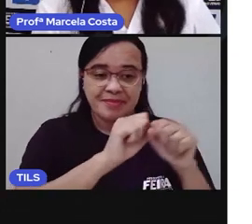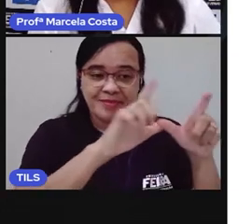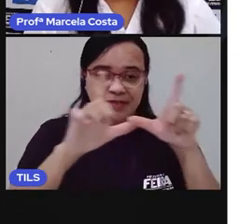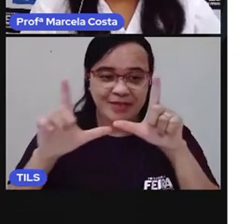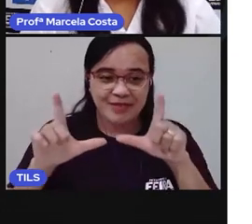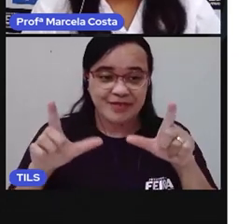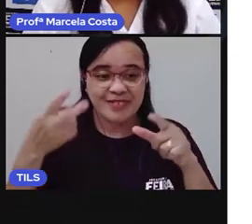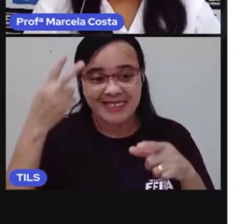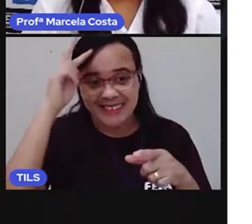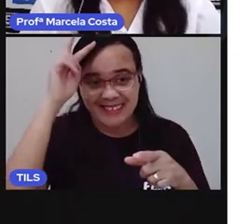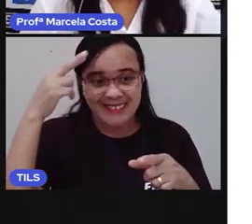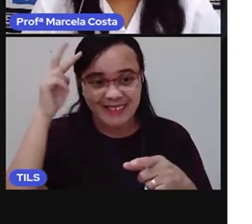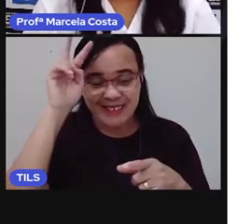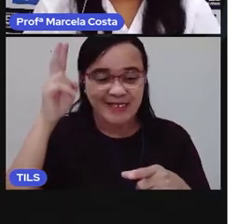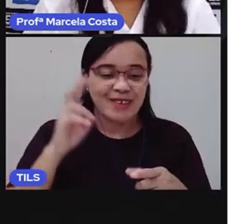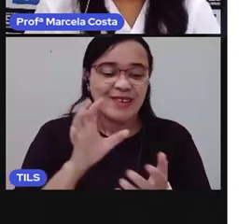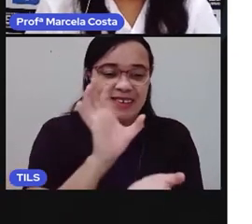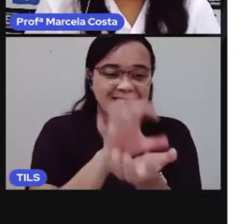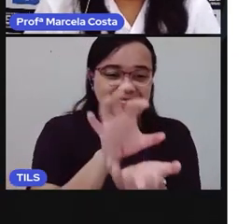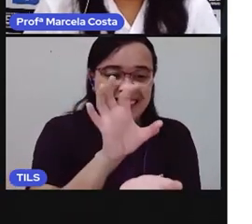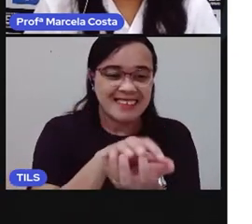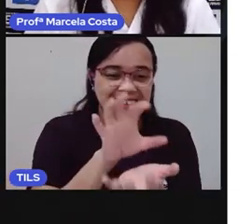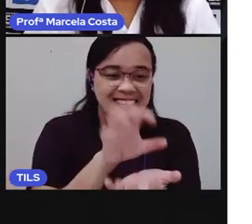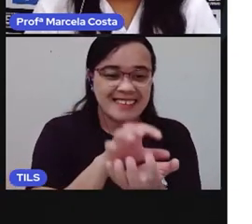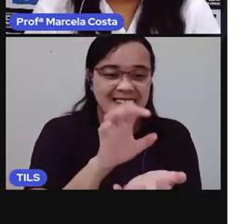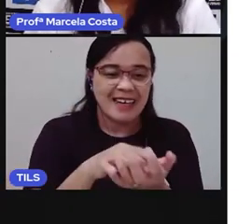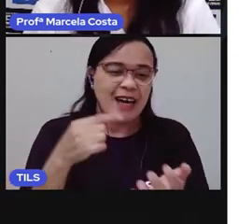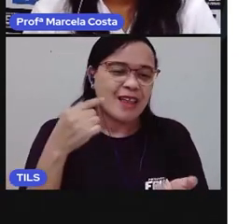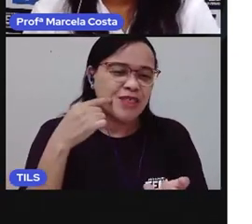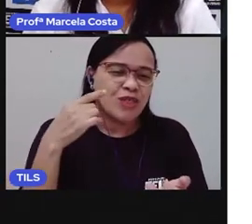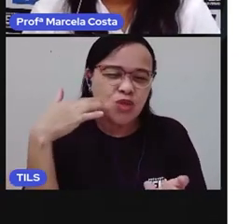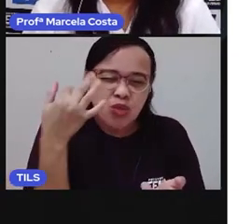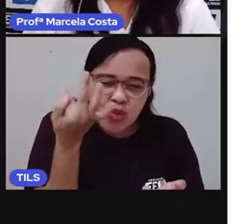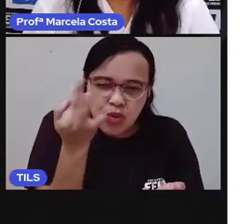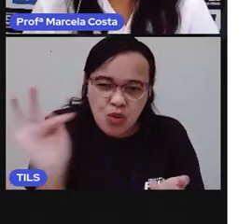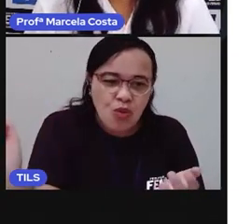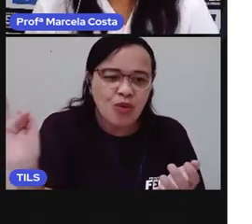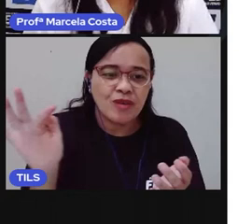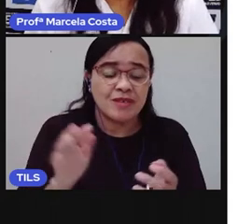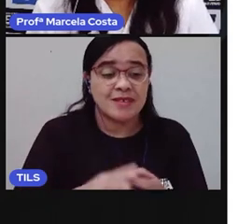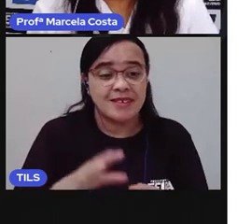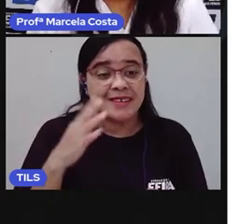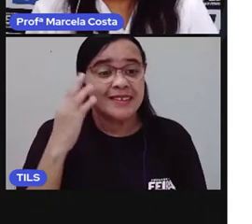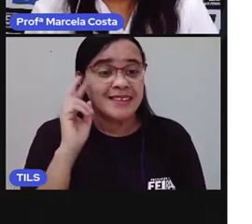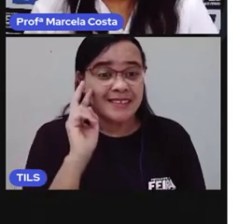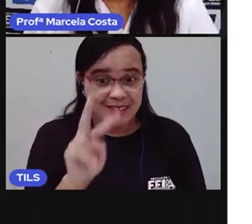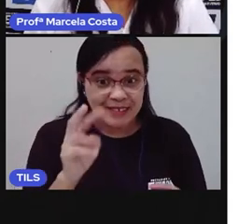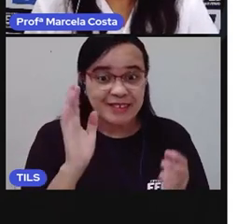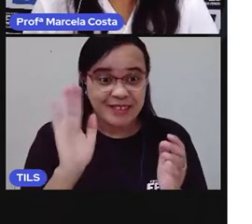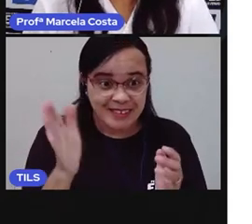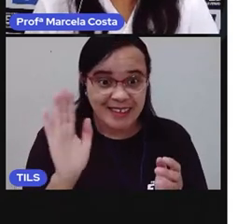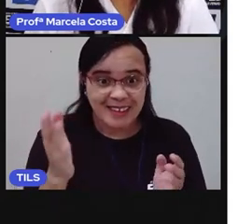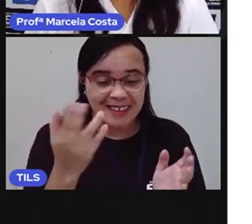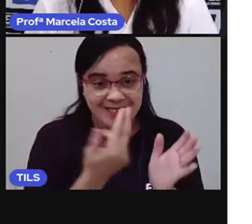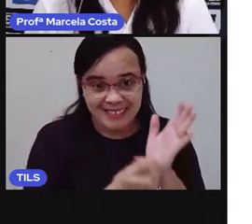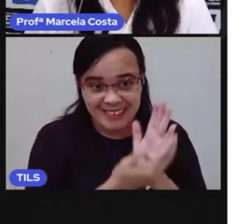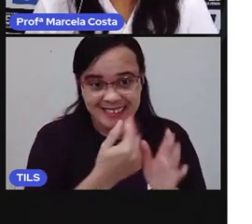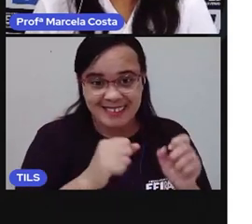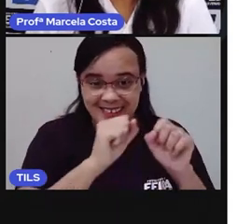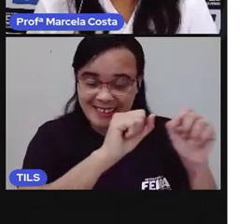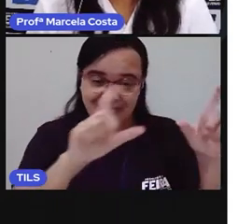A história do jacaré com dor de dente. Você já viu um jacaré? O desenho de um